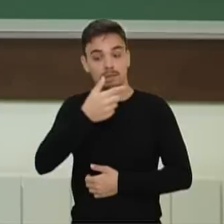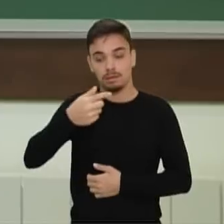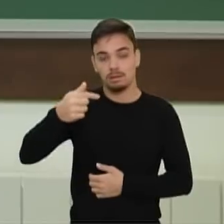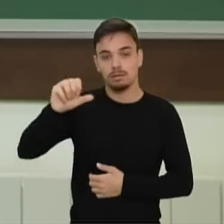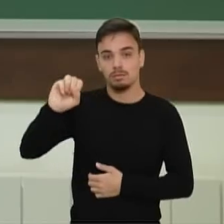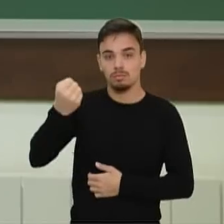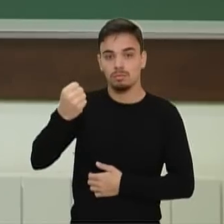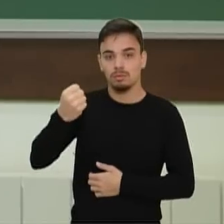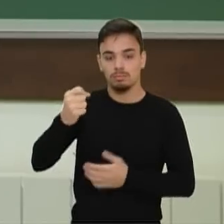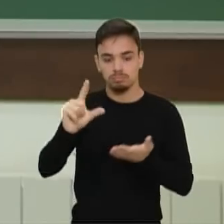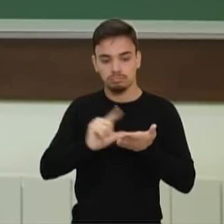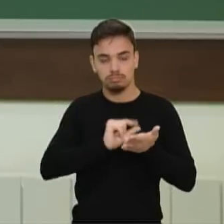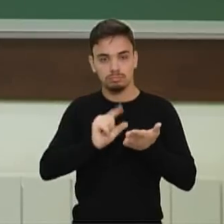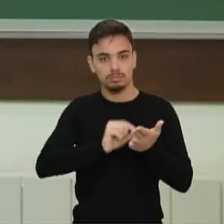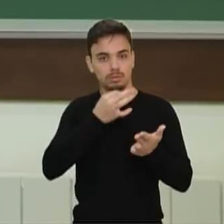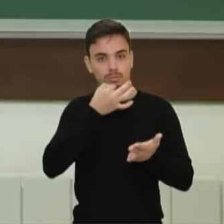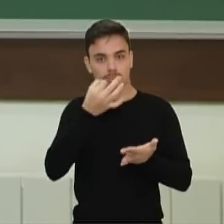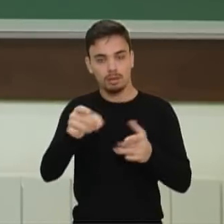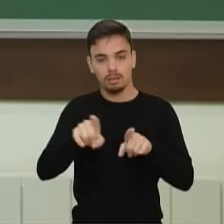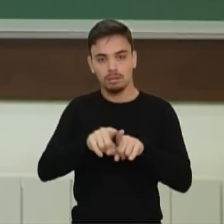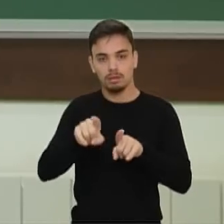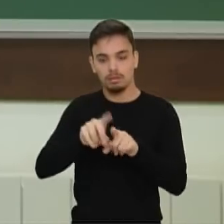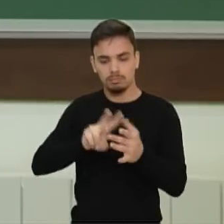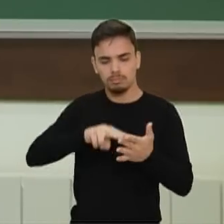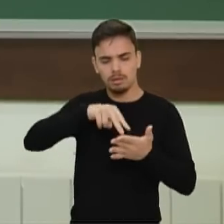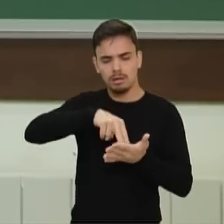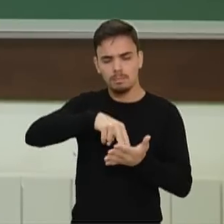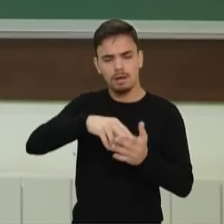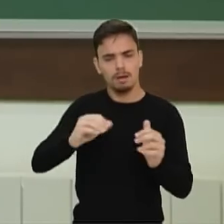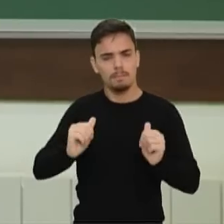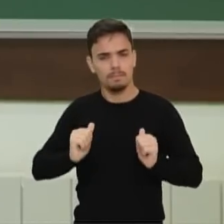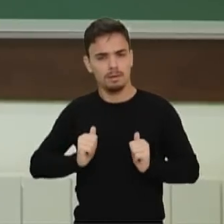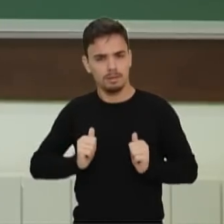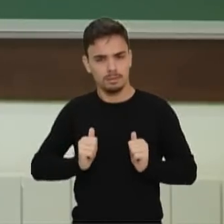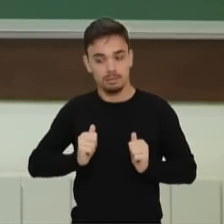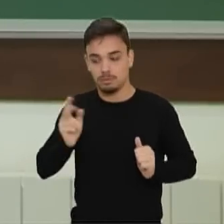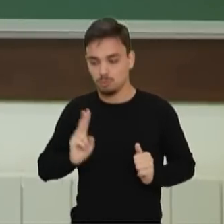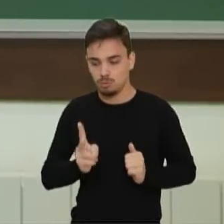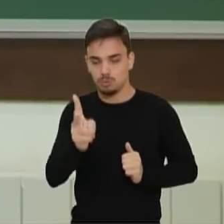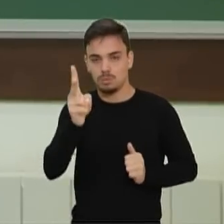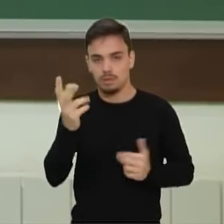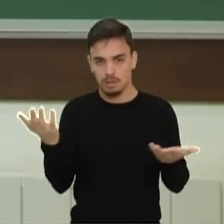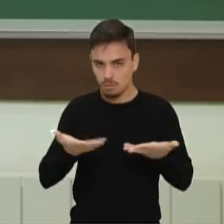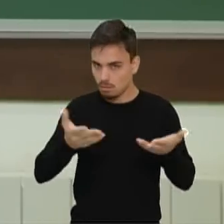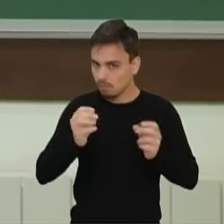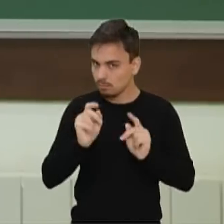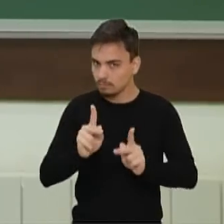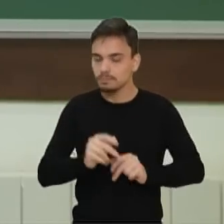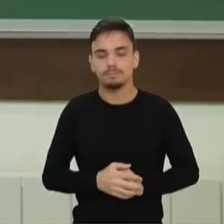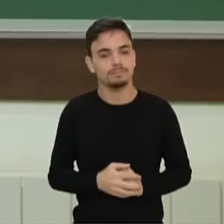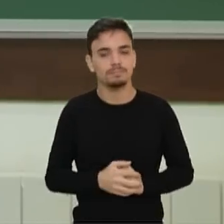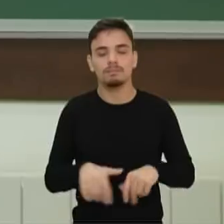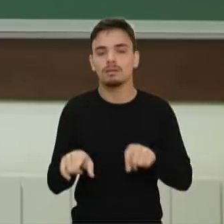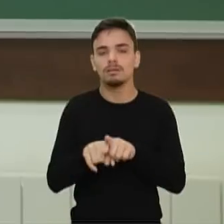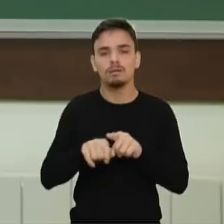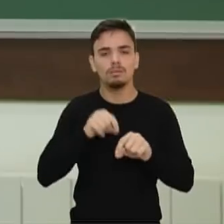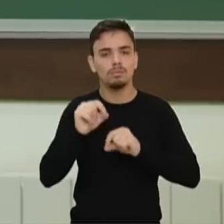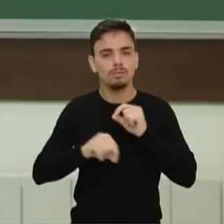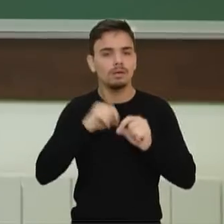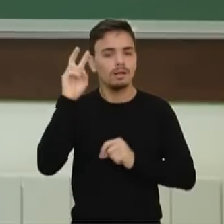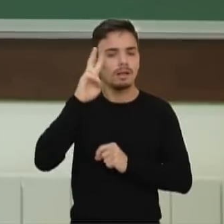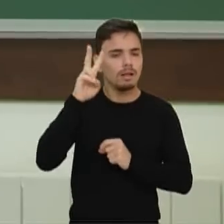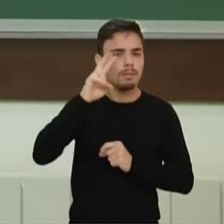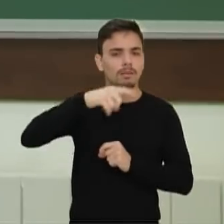78, artigos de opinião e vozes verbais 2, vamos dar continuidade, né?